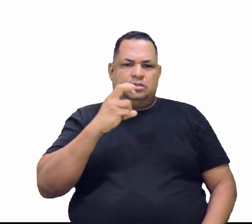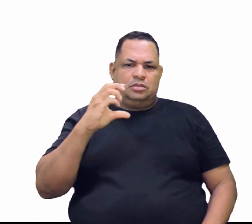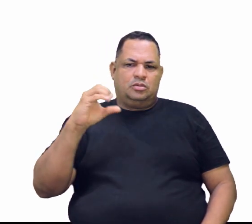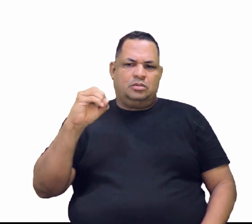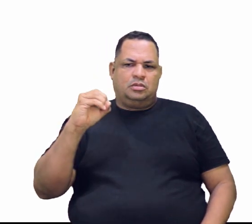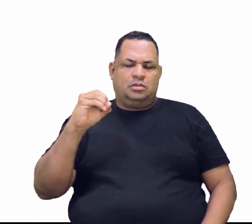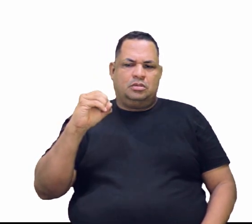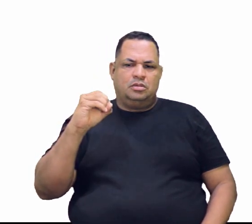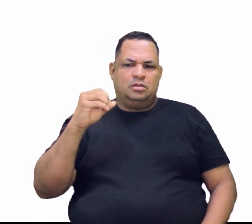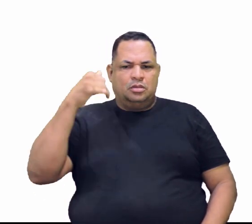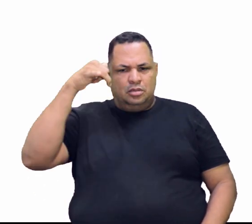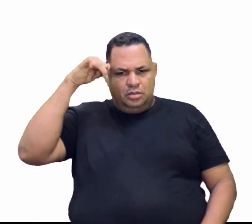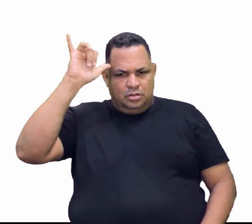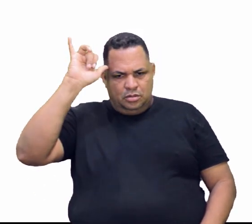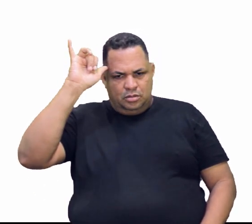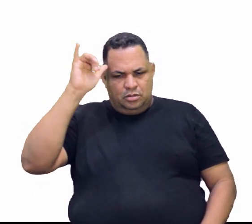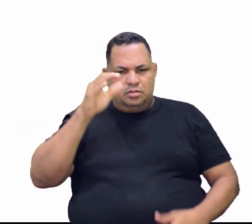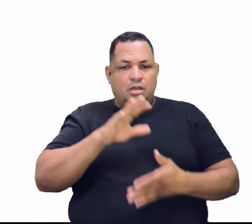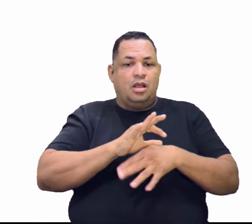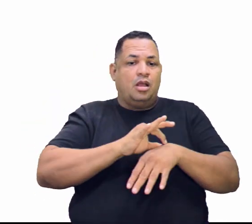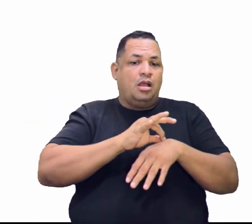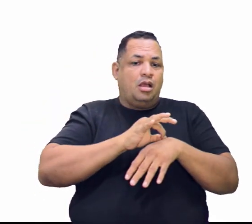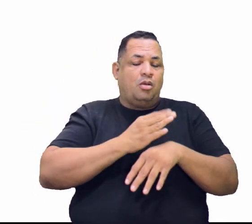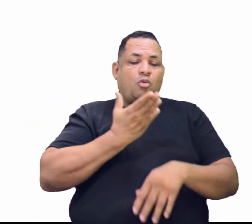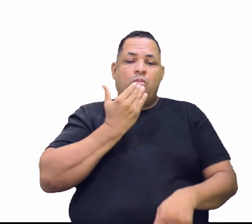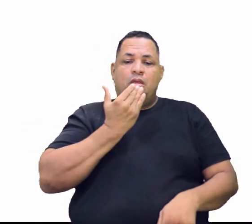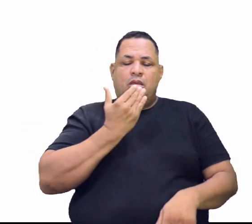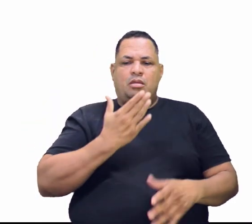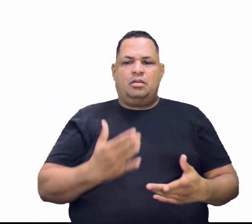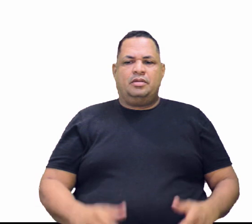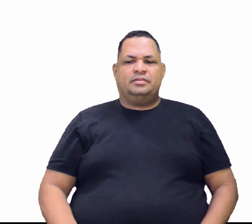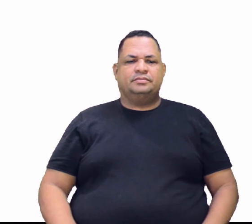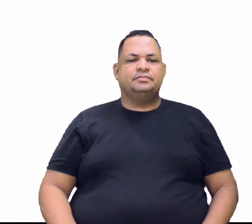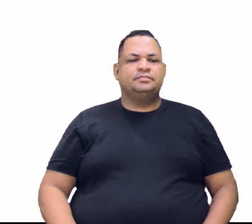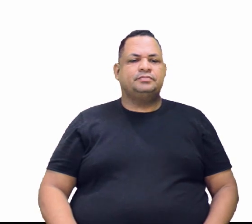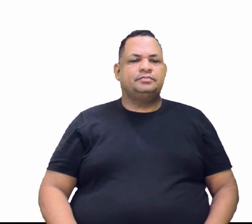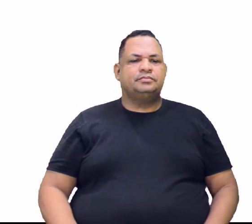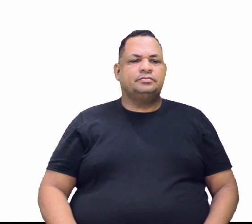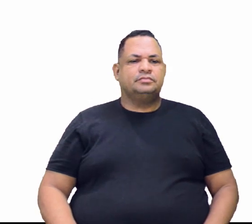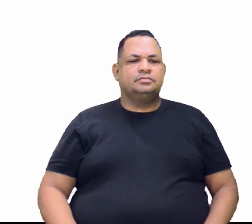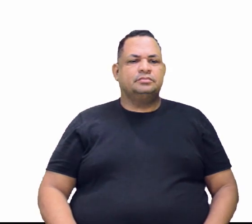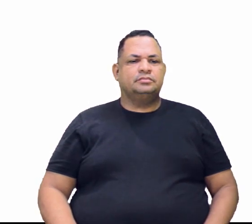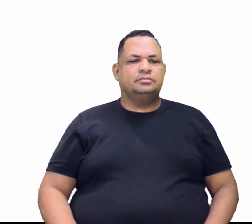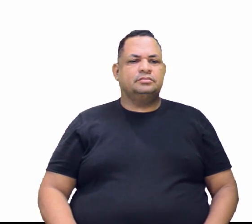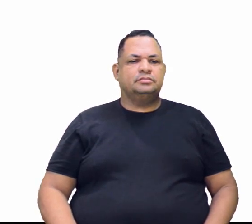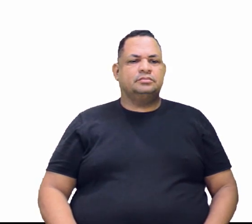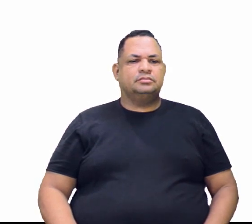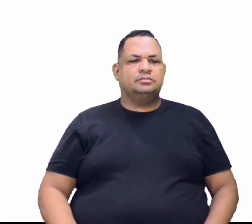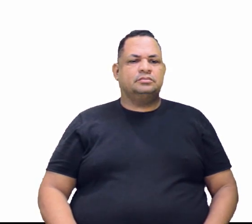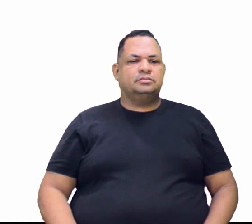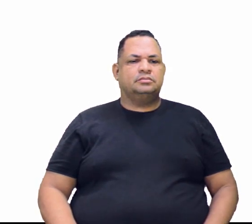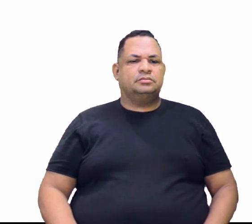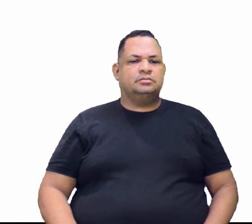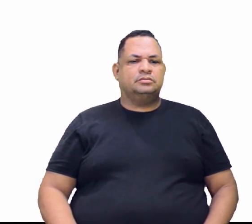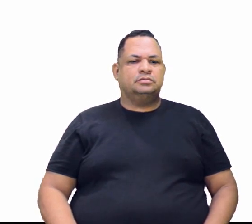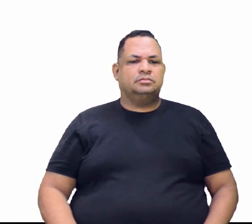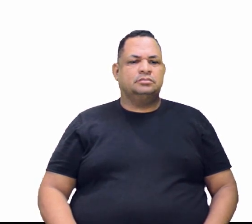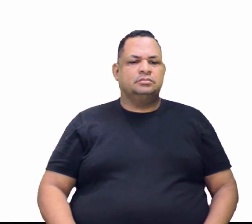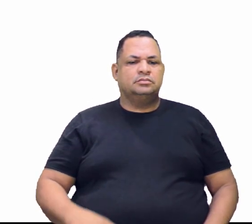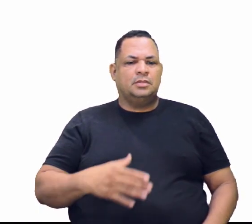vilarejo de Brotas e de Rosário. A trajetória da linha telegráfica, ela tinha